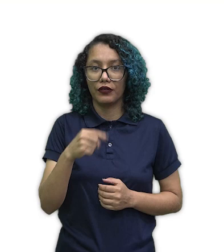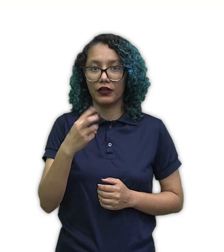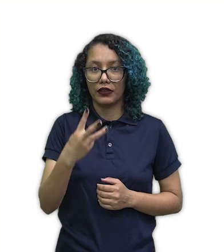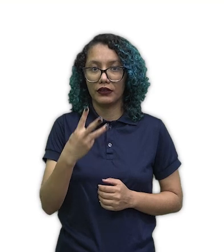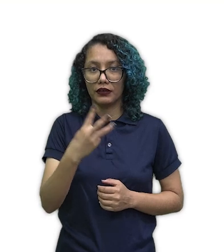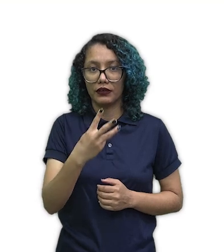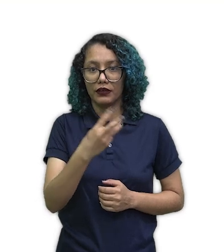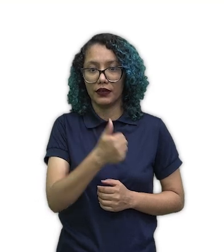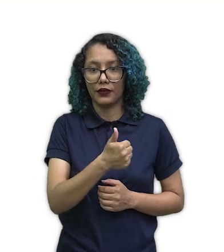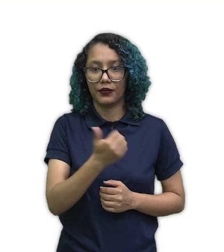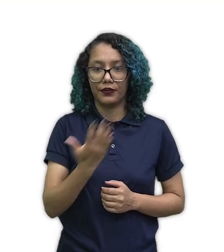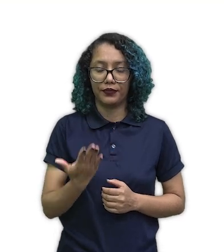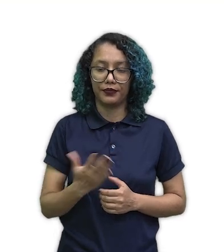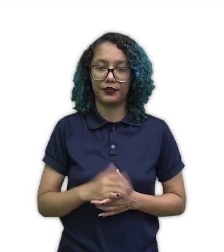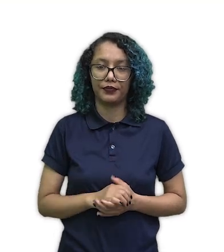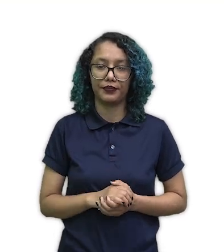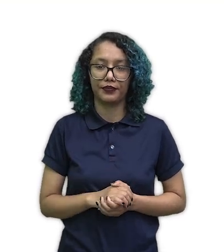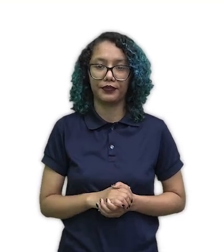1,331.